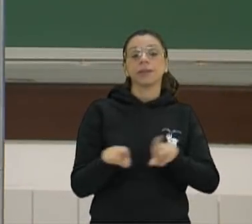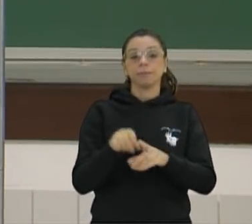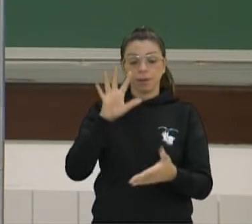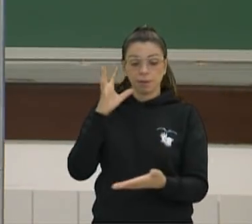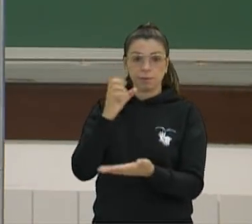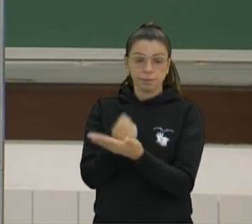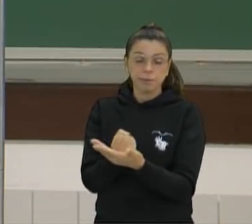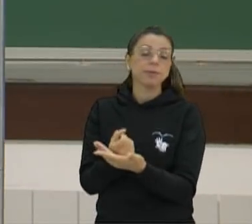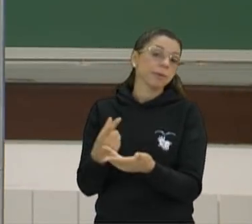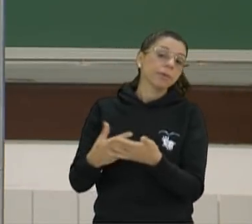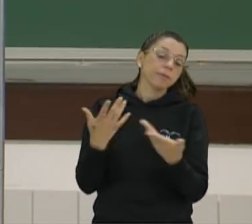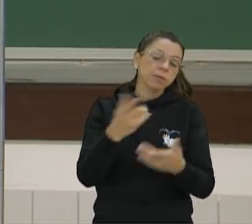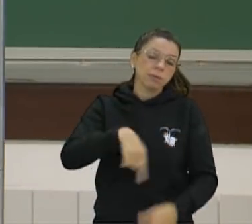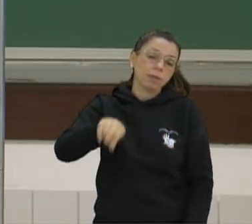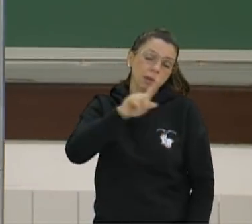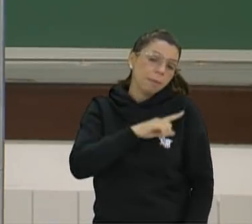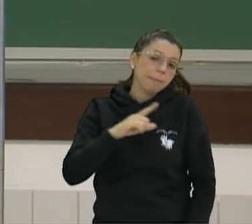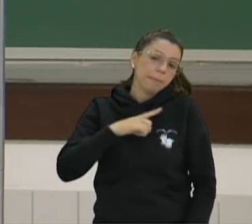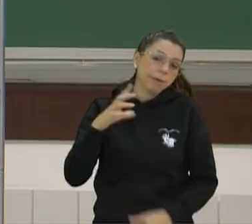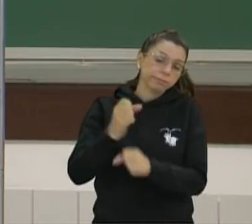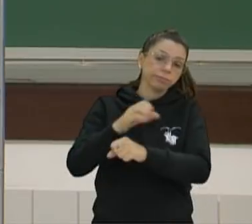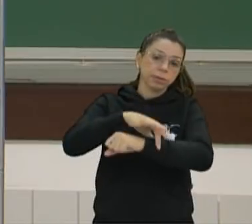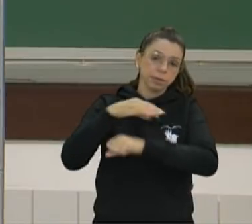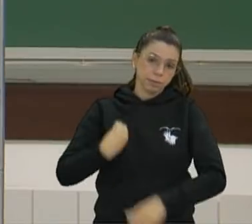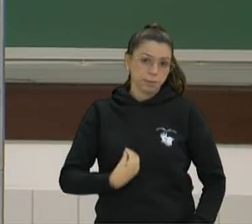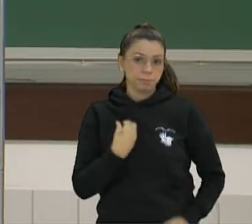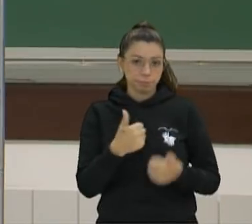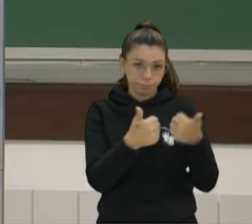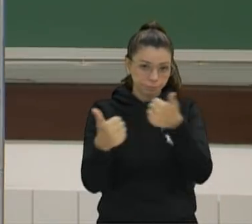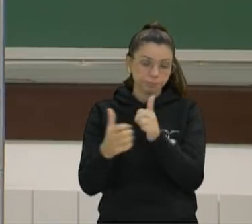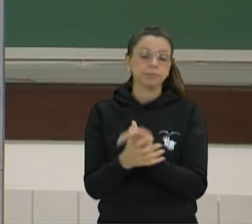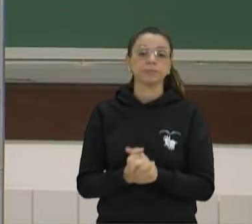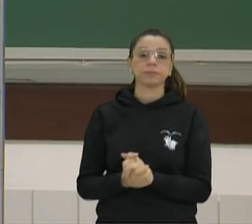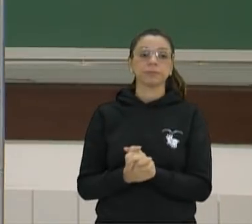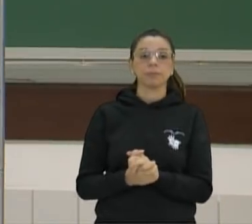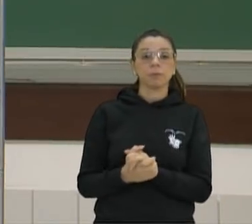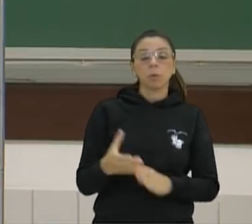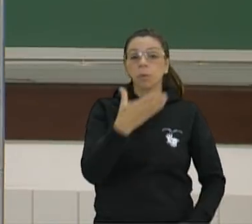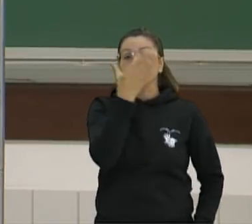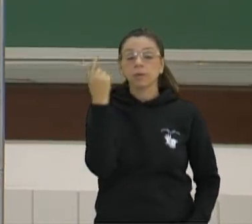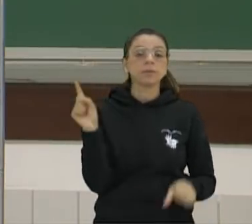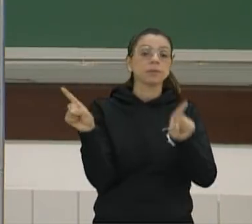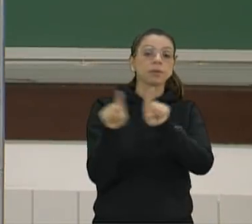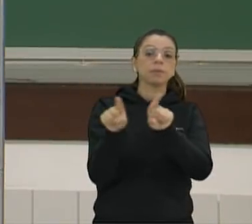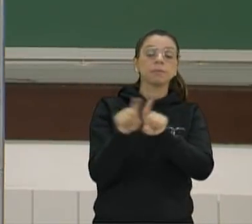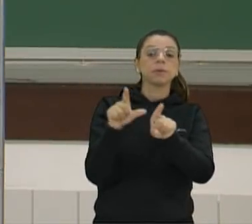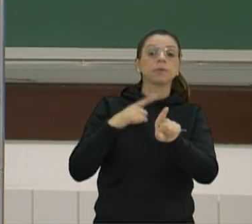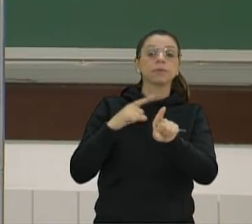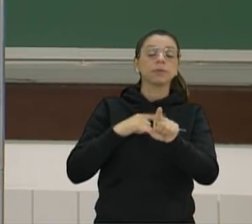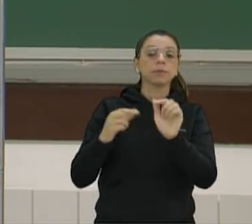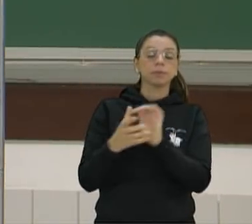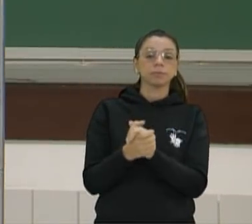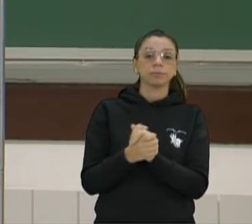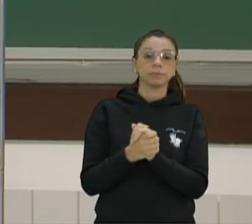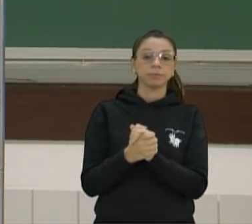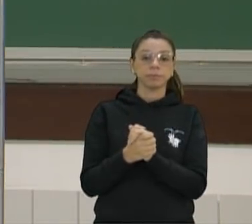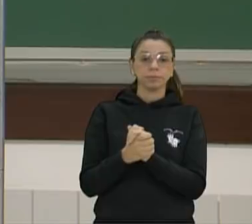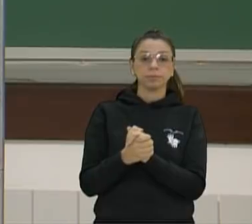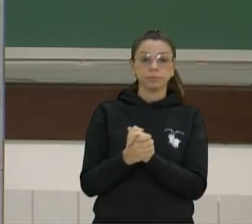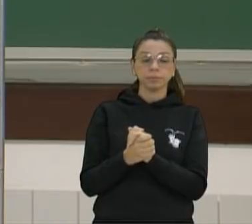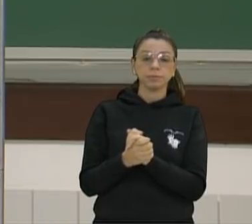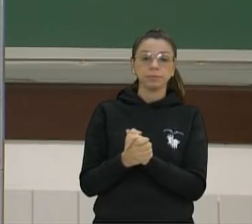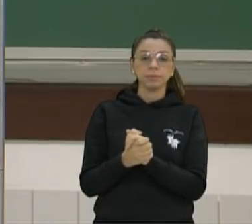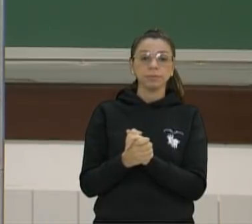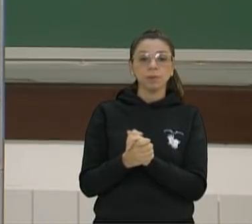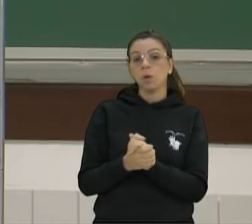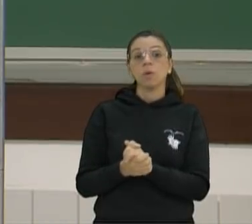ordem para que você também seja contemplado aí na avaliação direitinho, certo? Não esqueça também de estar de olho, né, quem tem o acesso, estar